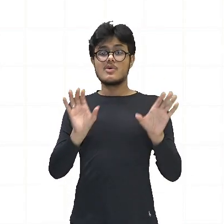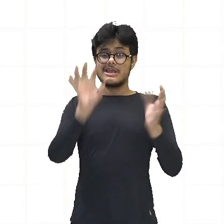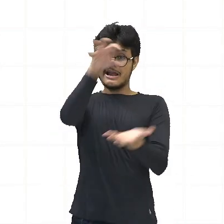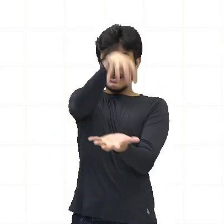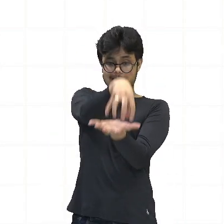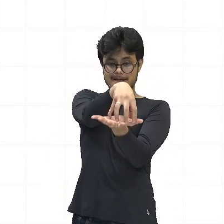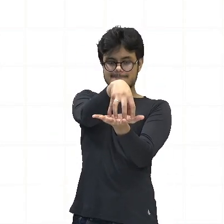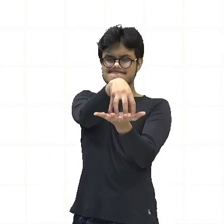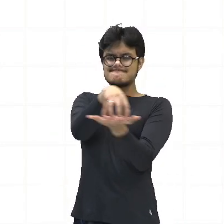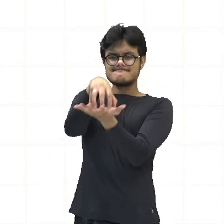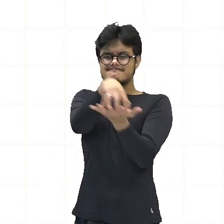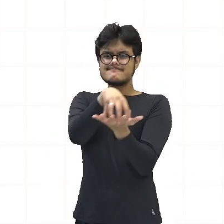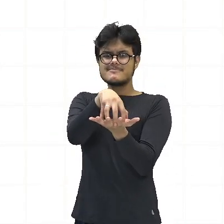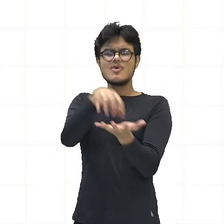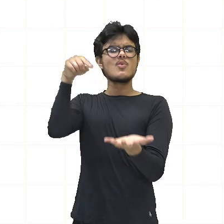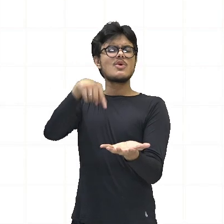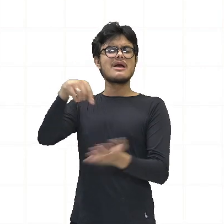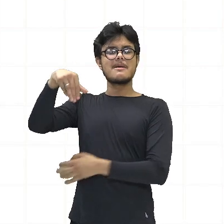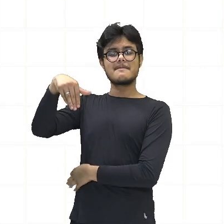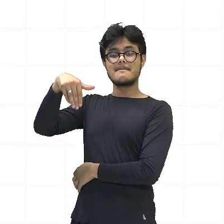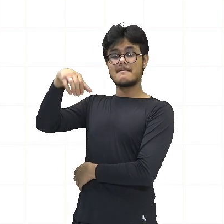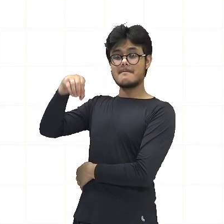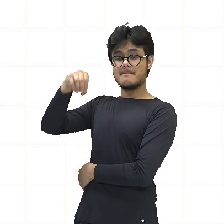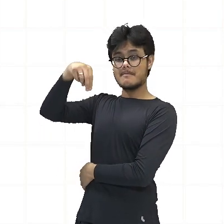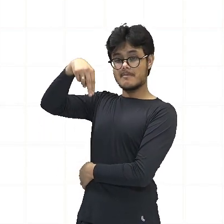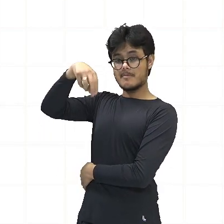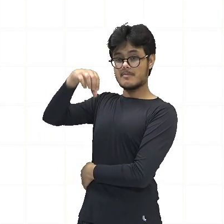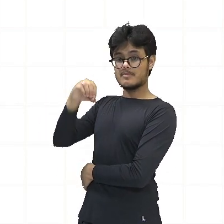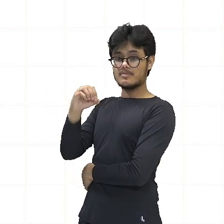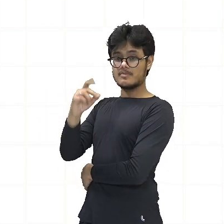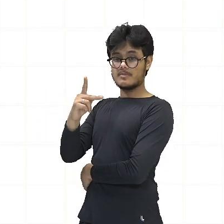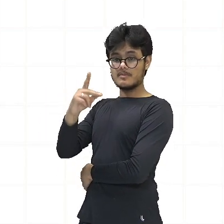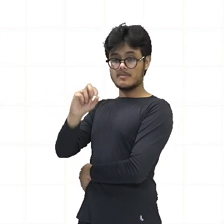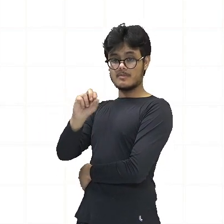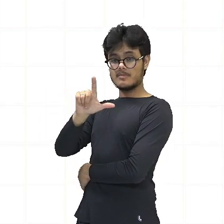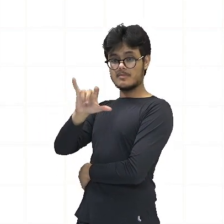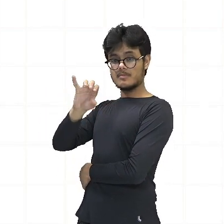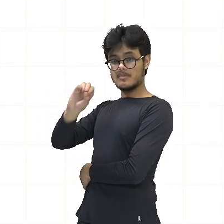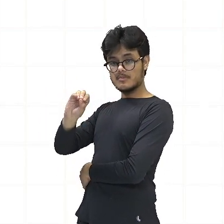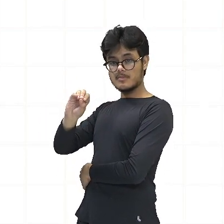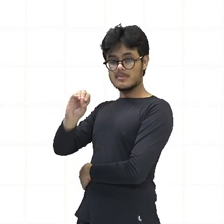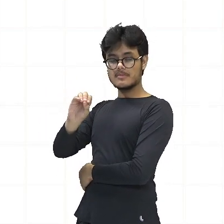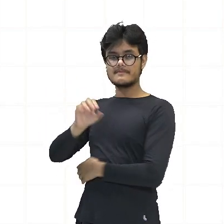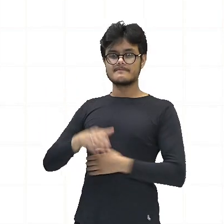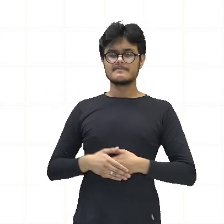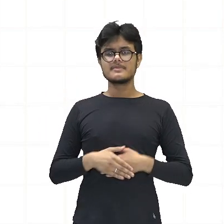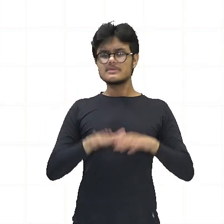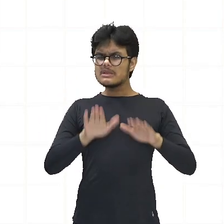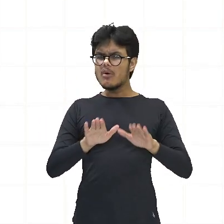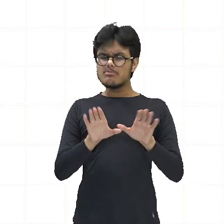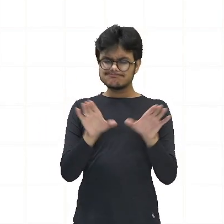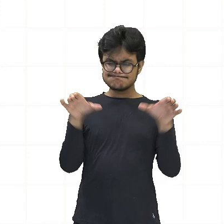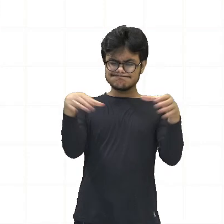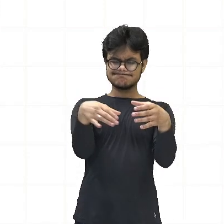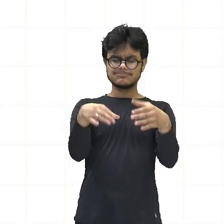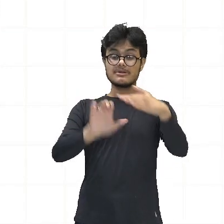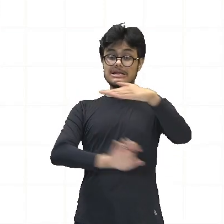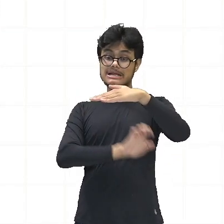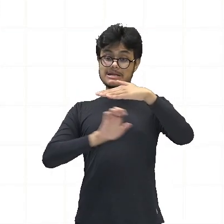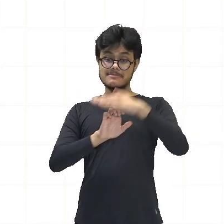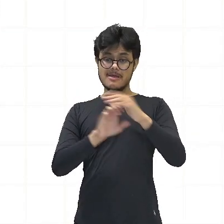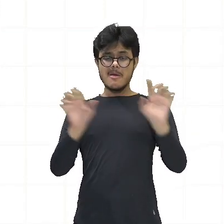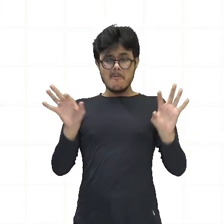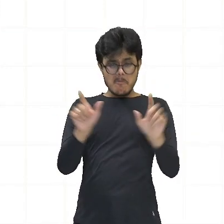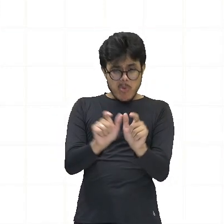monopólios. Então, aí a gente vai ter o surgimento dos monopólios, né? Quando poucas empresas elas vão